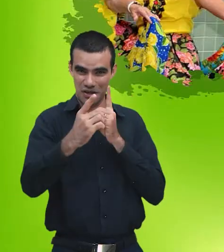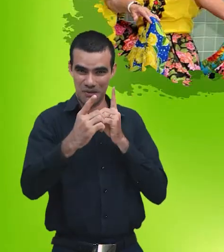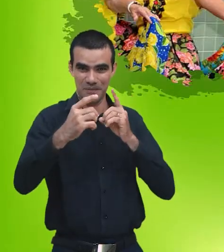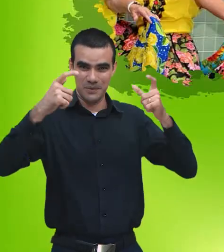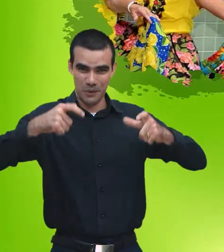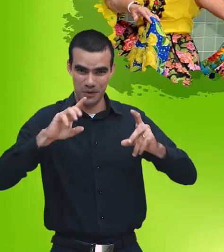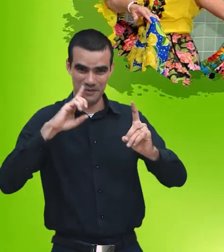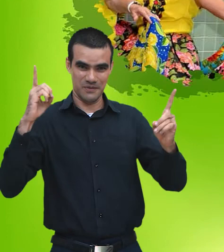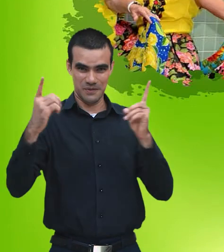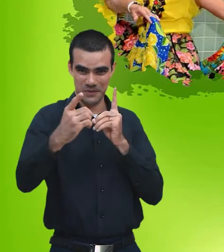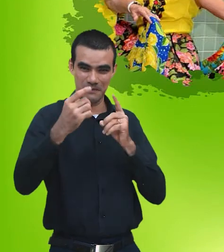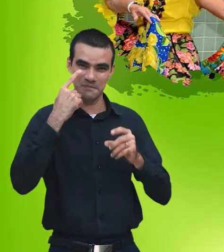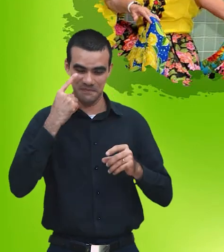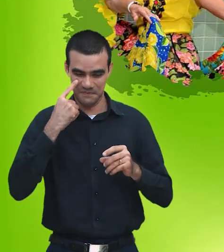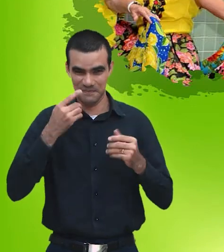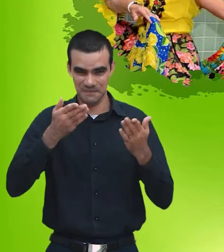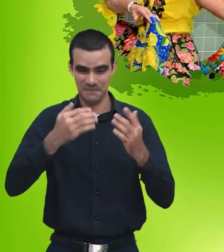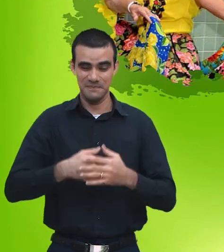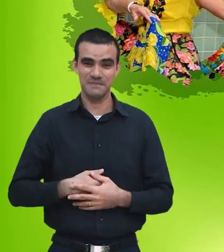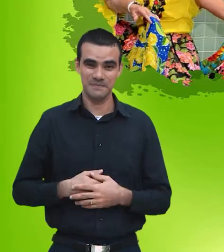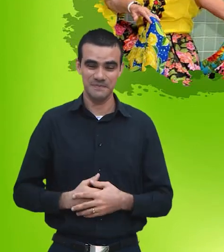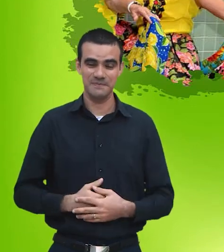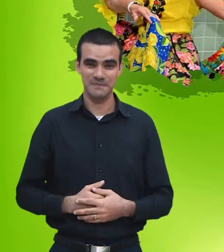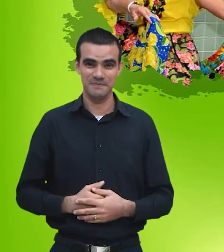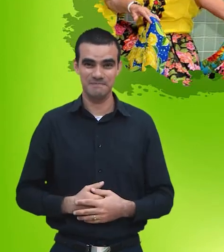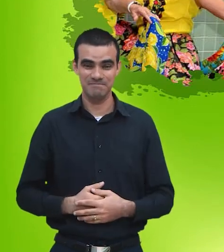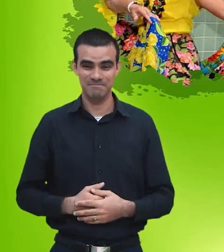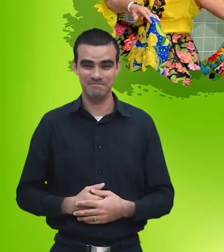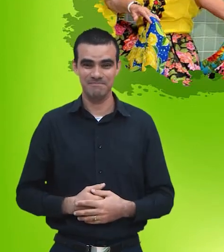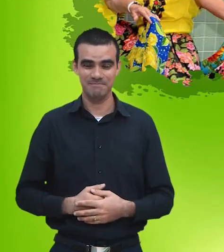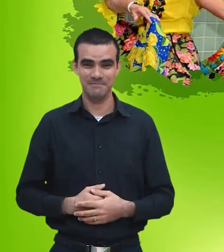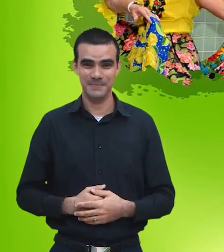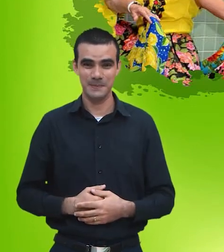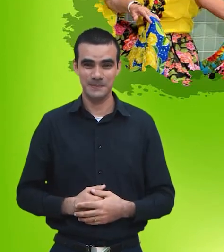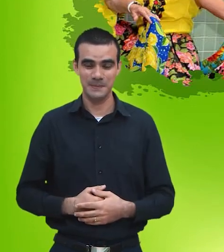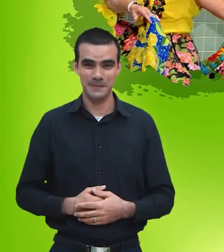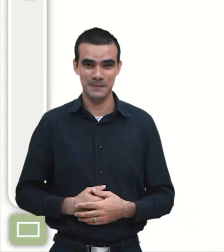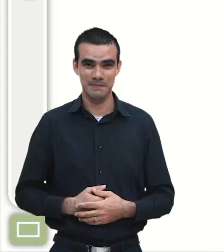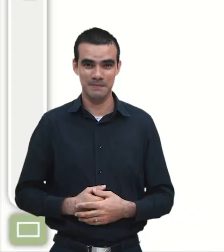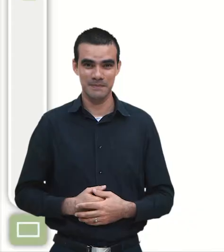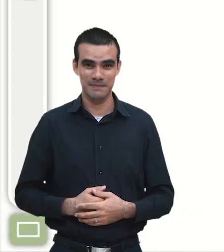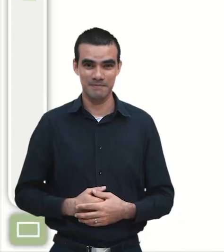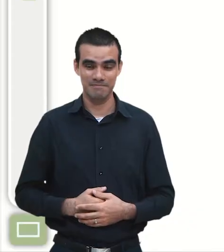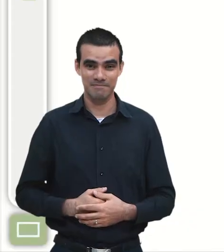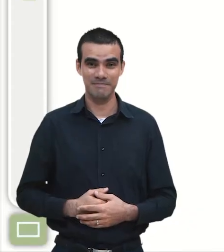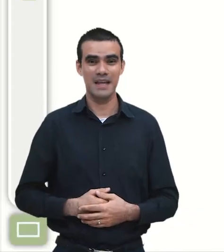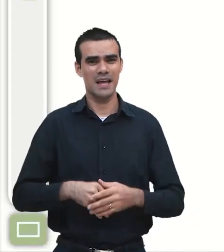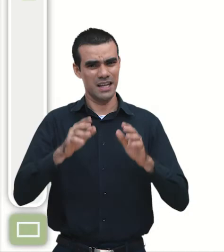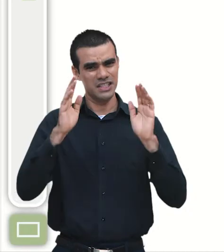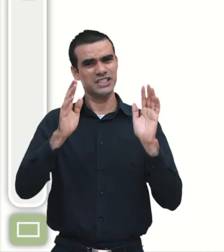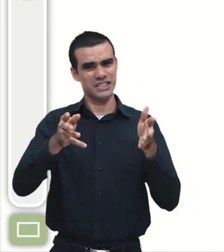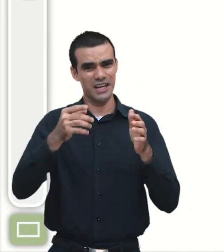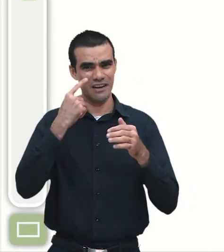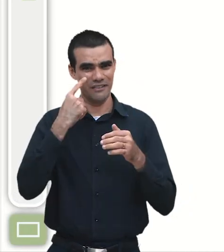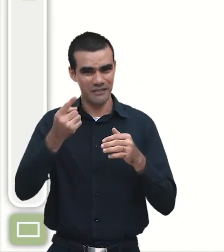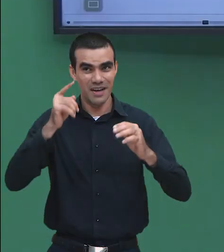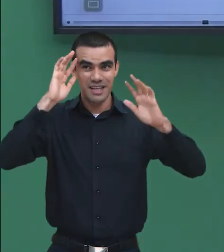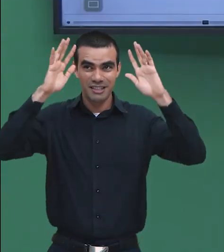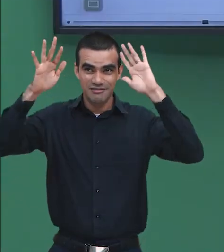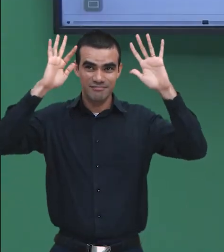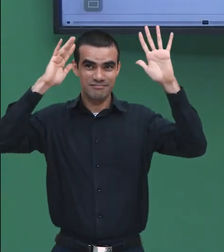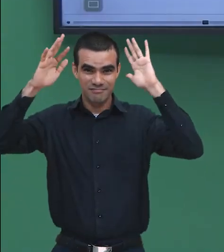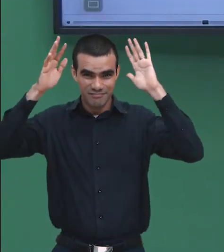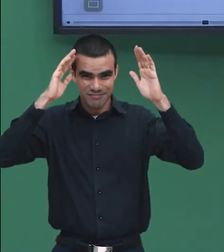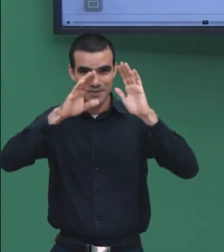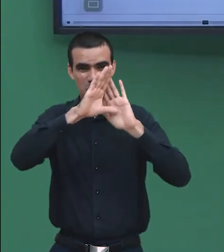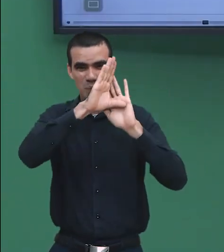da dinâmica local. Tá bem? Bora lá? Para o nosso quadro interativo. Ei, a gente já escutou um monte de coisa, já